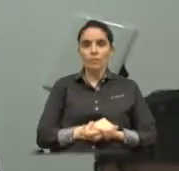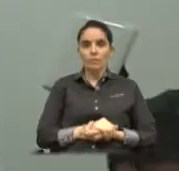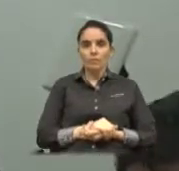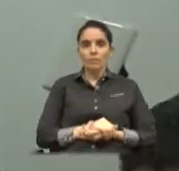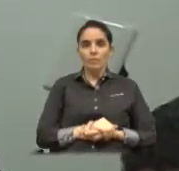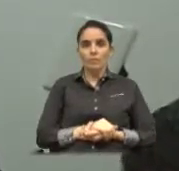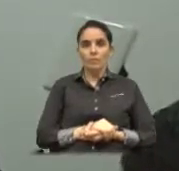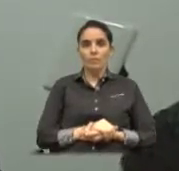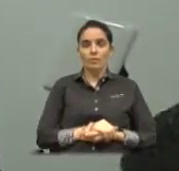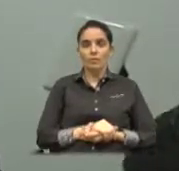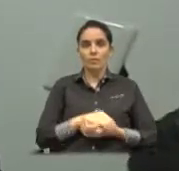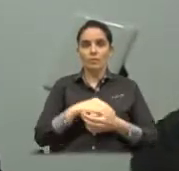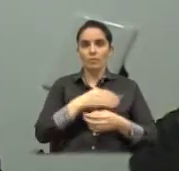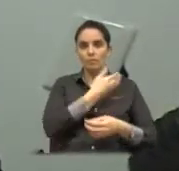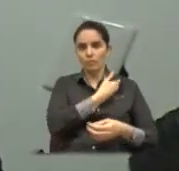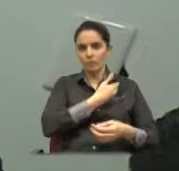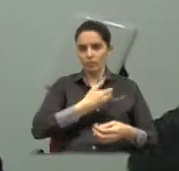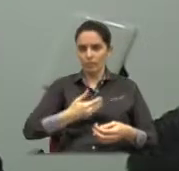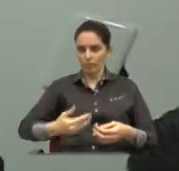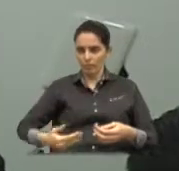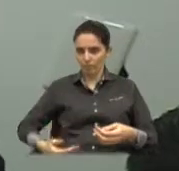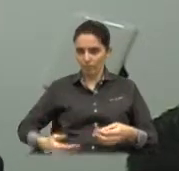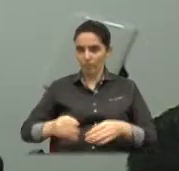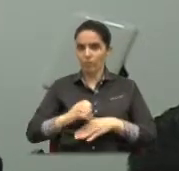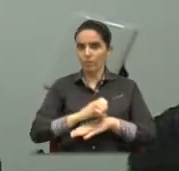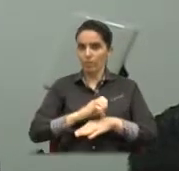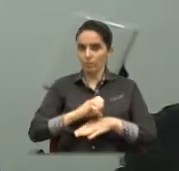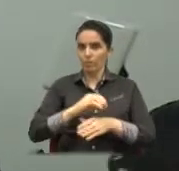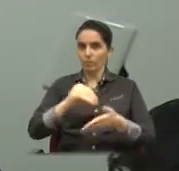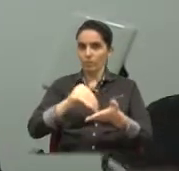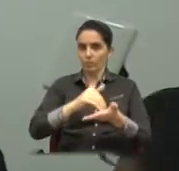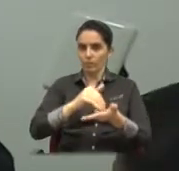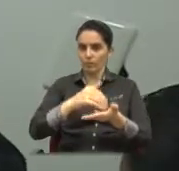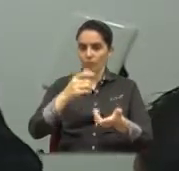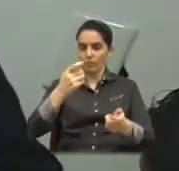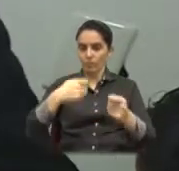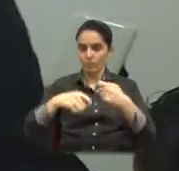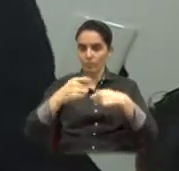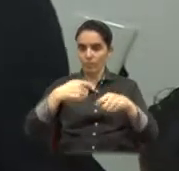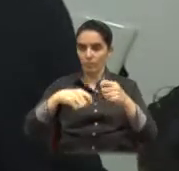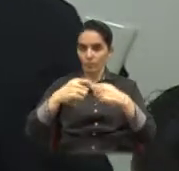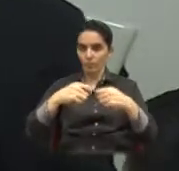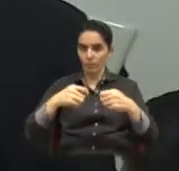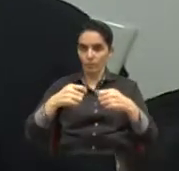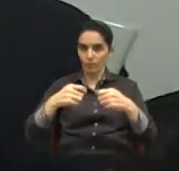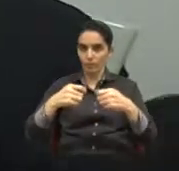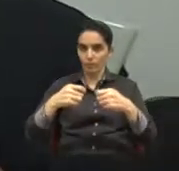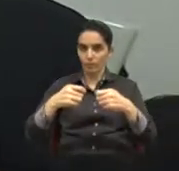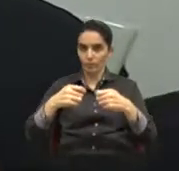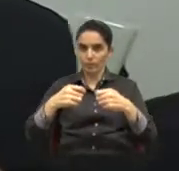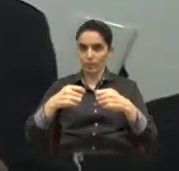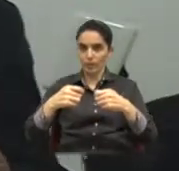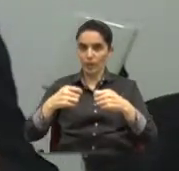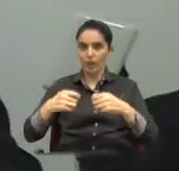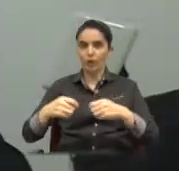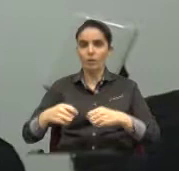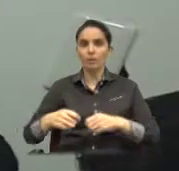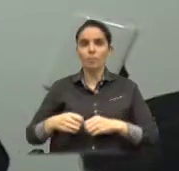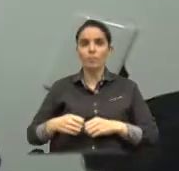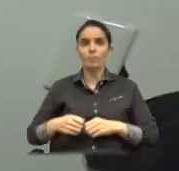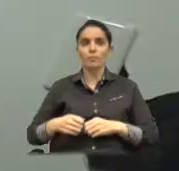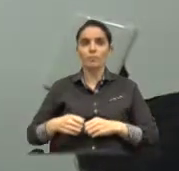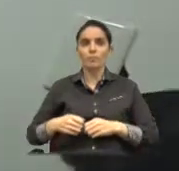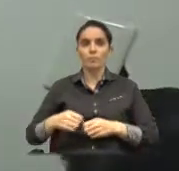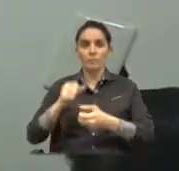para, junto ao governo do Estado, através da Secretaria de Administração Penitenciária, para que Limeira possa ser contemplado com